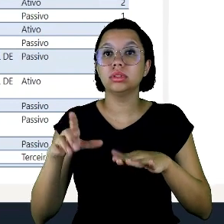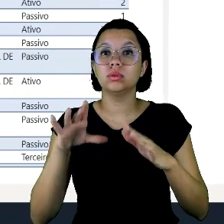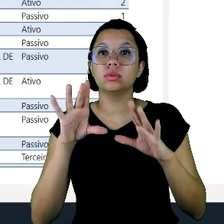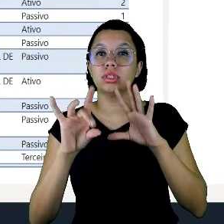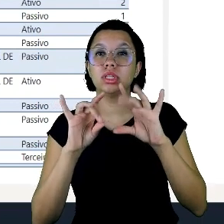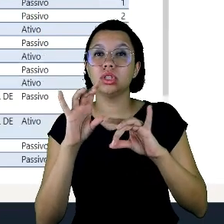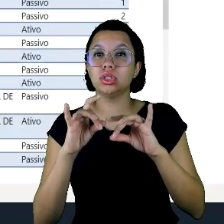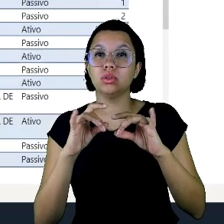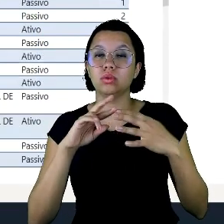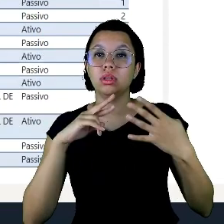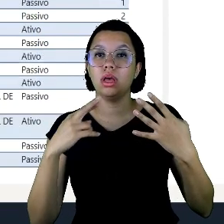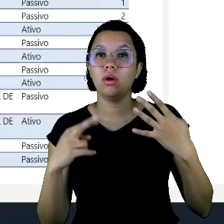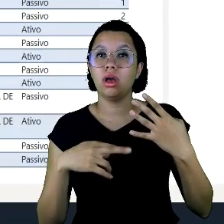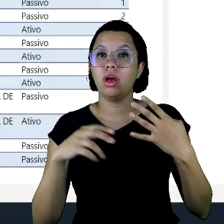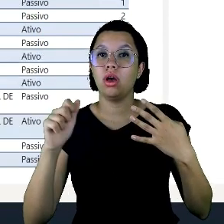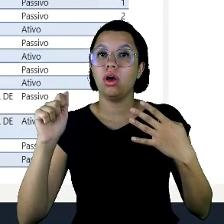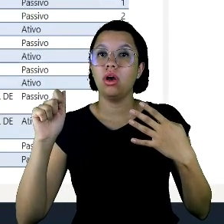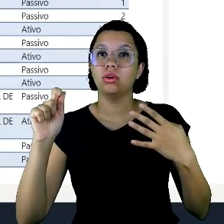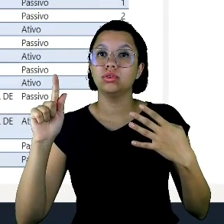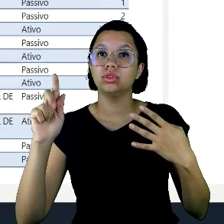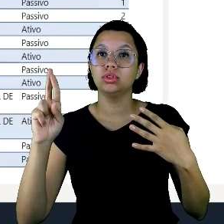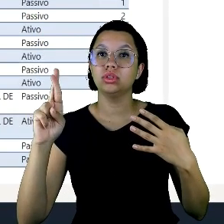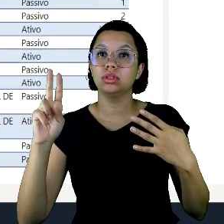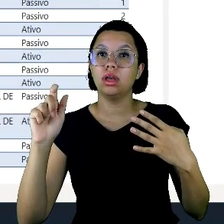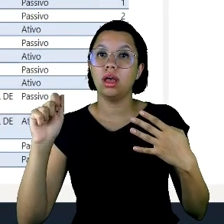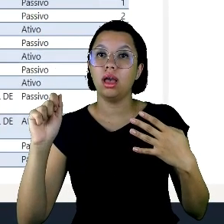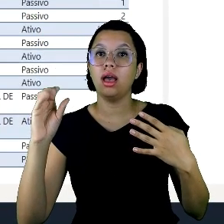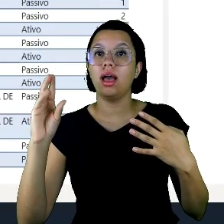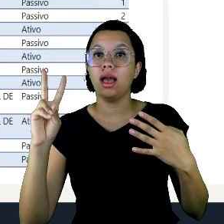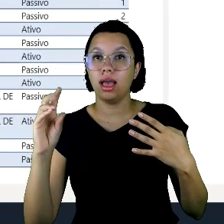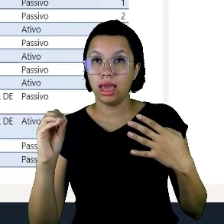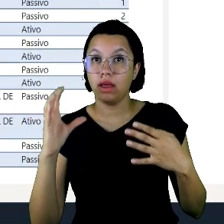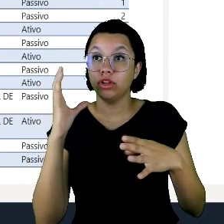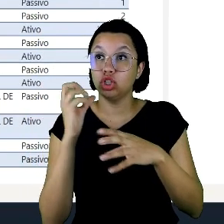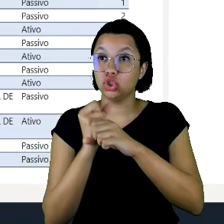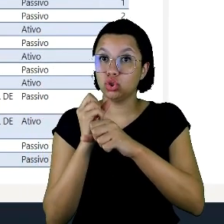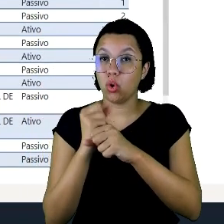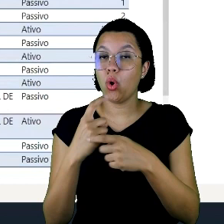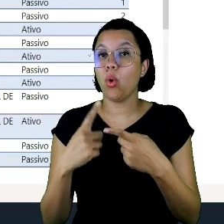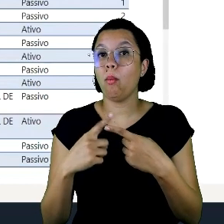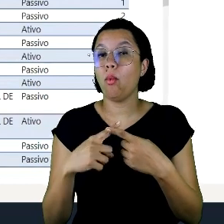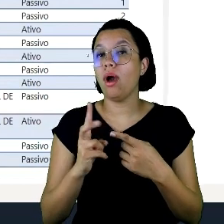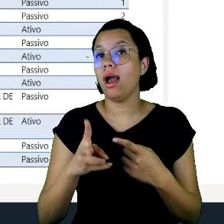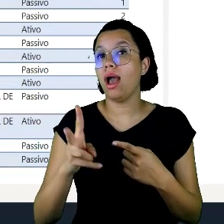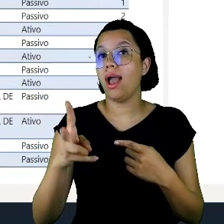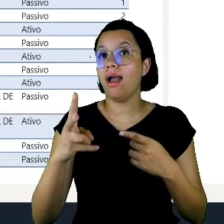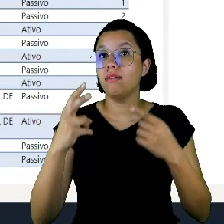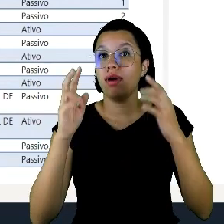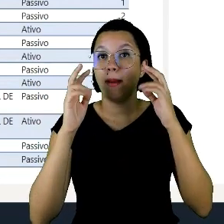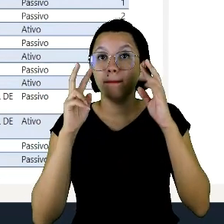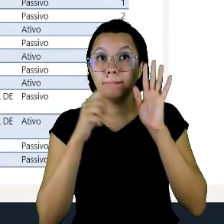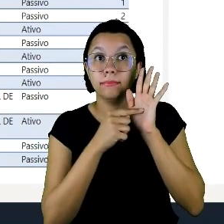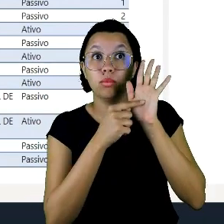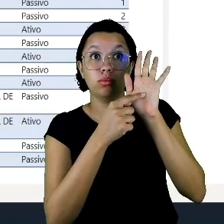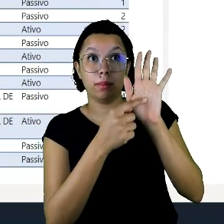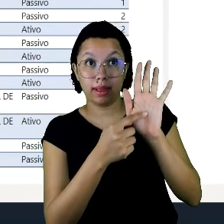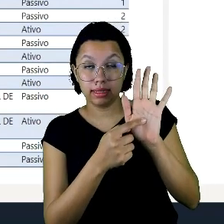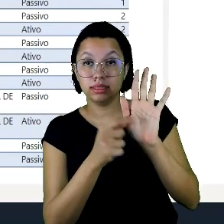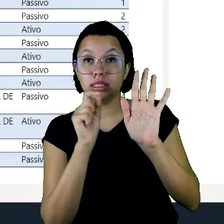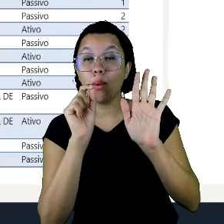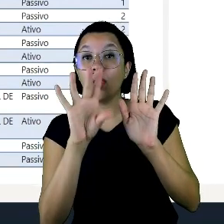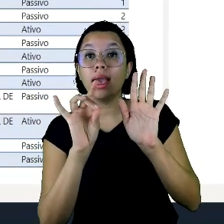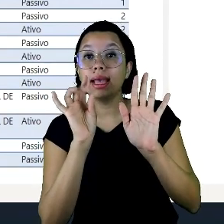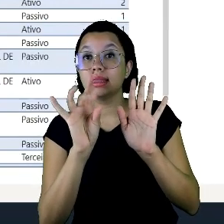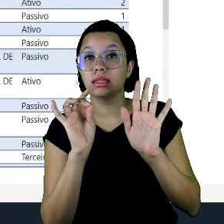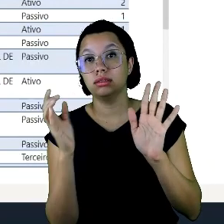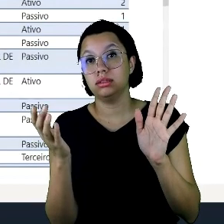marcar também agravos e recursos interpostos, ele soma aqui, para que fique sempre visível para o usuário o que está selecionado. Em